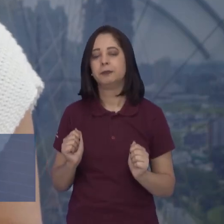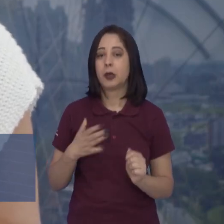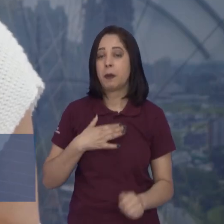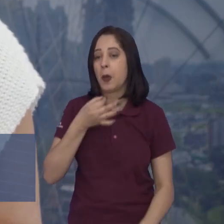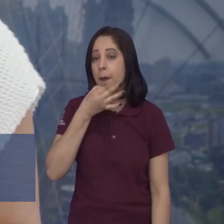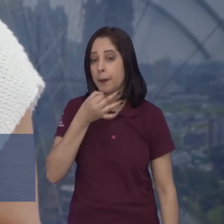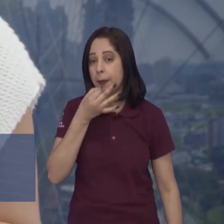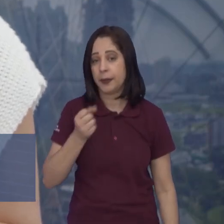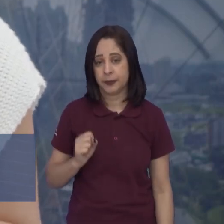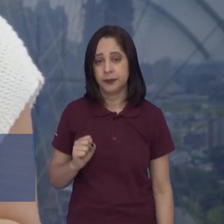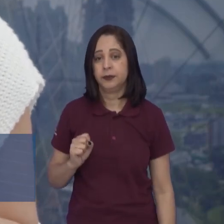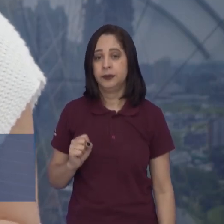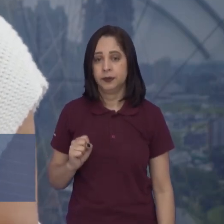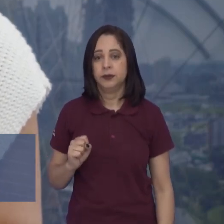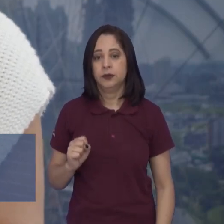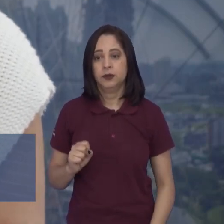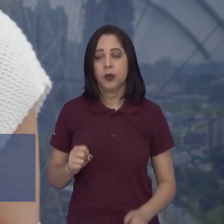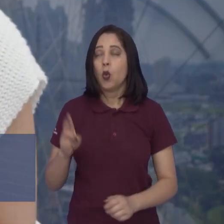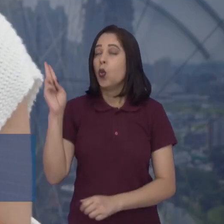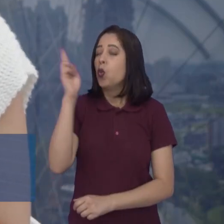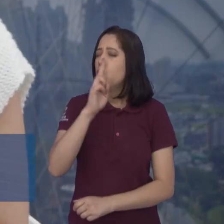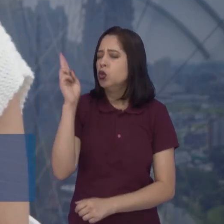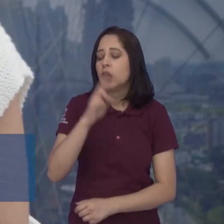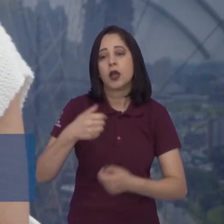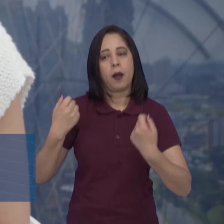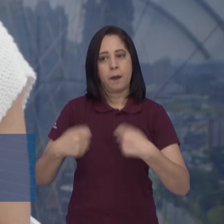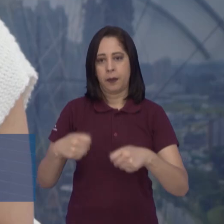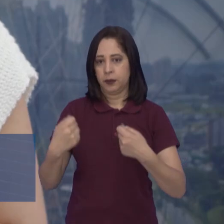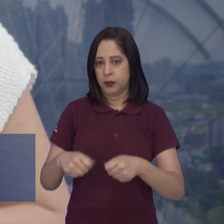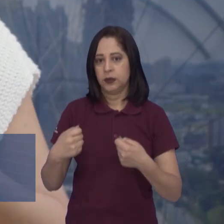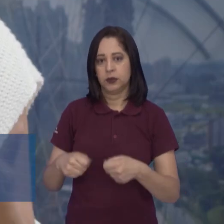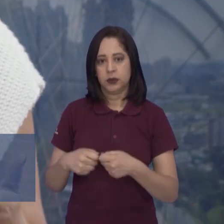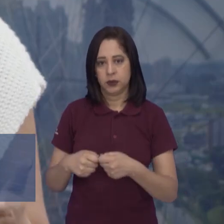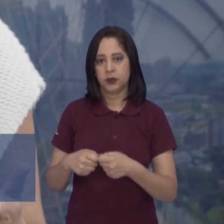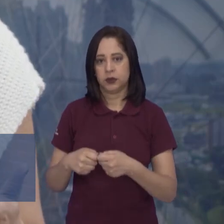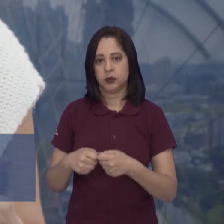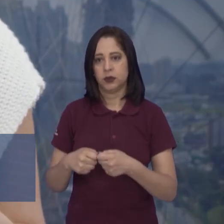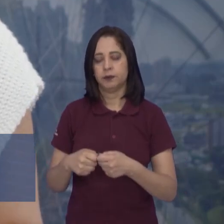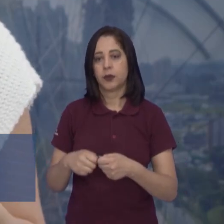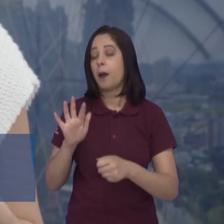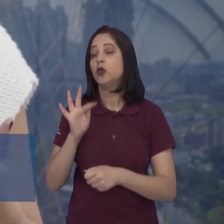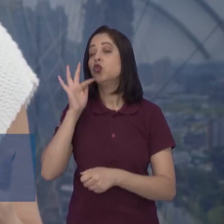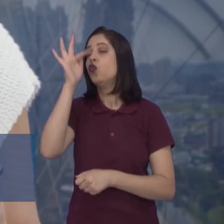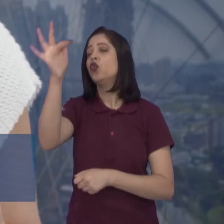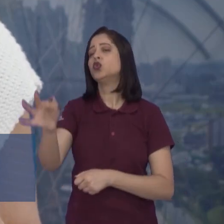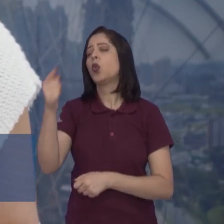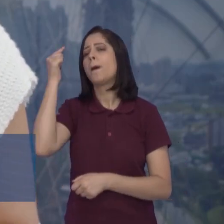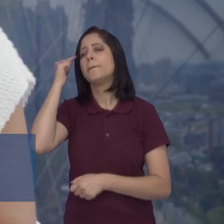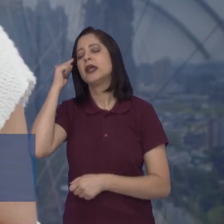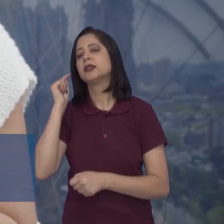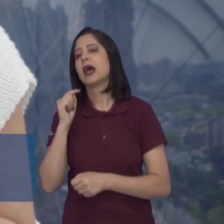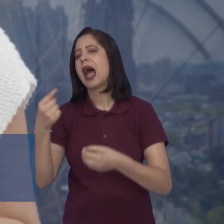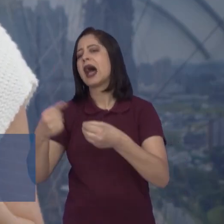esse crescimento, se faz urgente e necessário agora, falando em planejamento, o quão a gente quer crescer, o quão isso é interessante e o